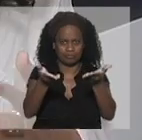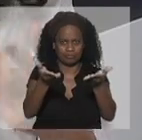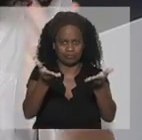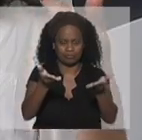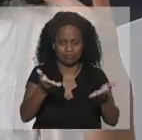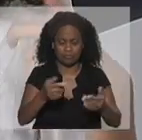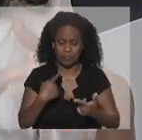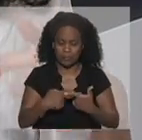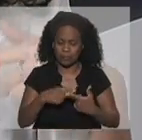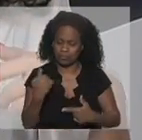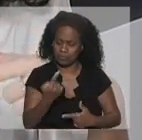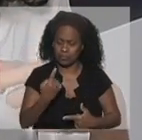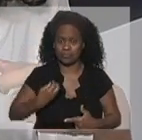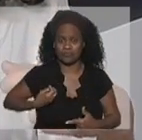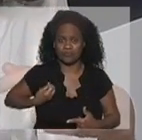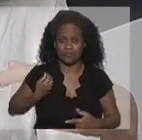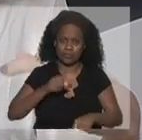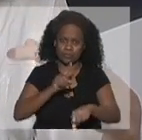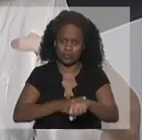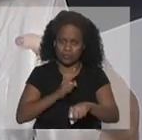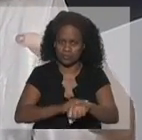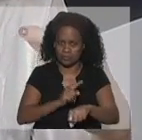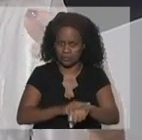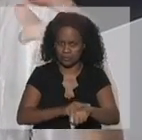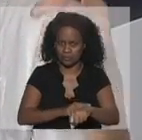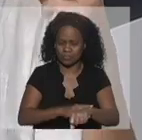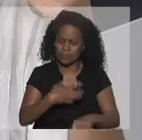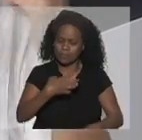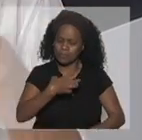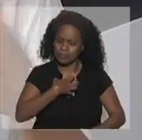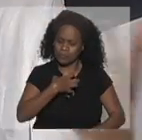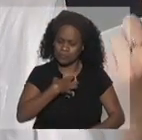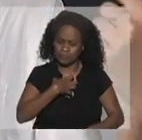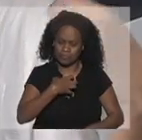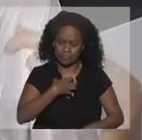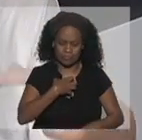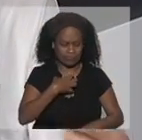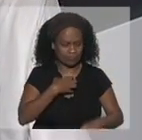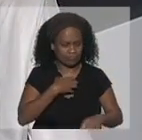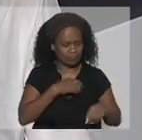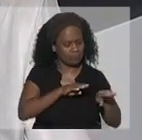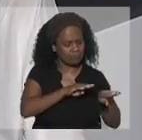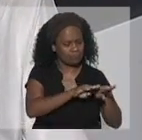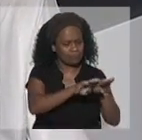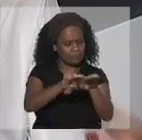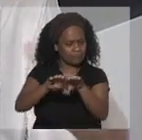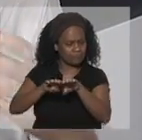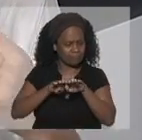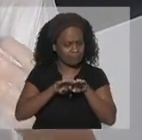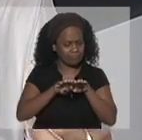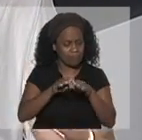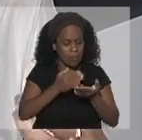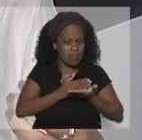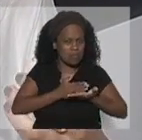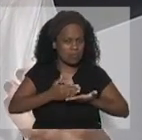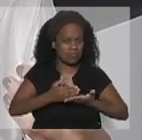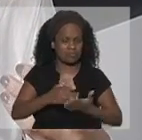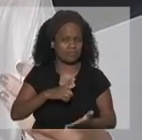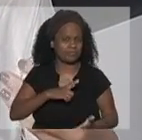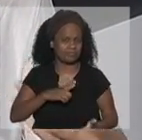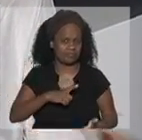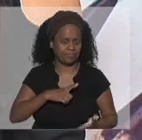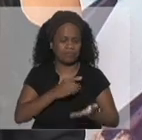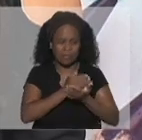sororidade. Acho que a gente vive um momento em que existe um sentido de solidariedade entre as mulheres que começa a se criar